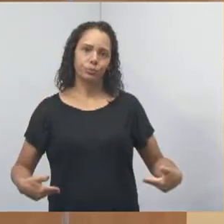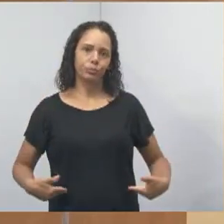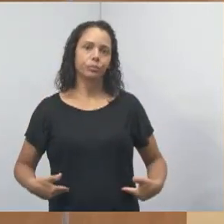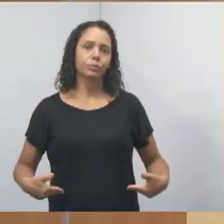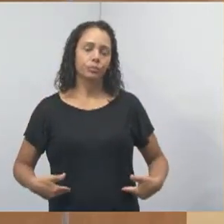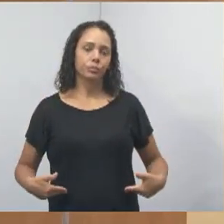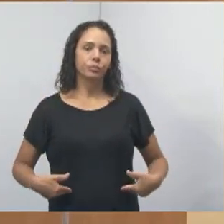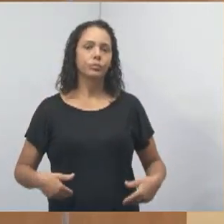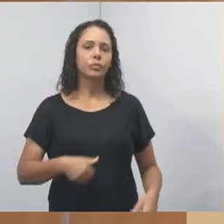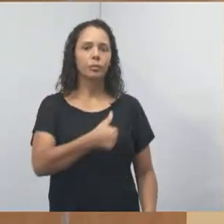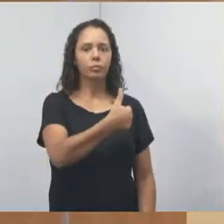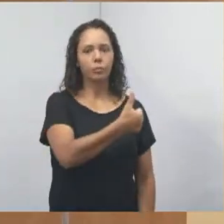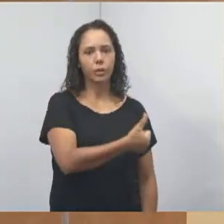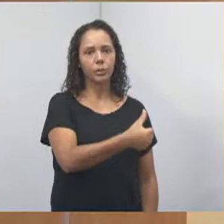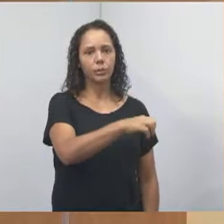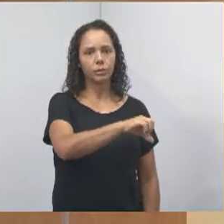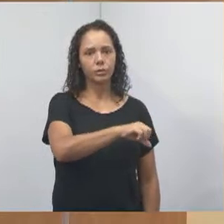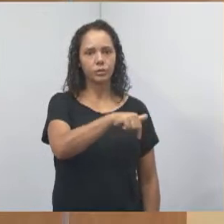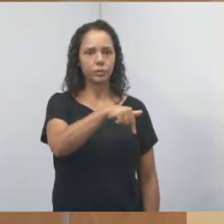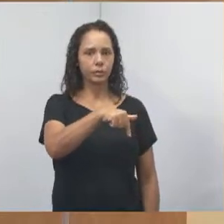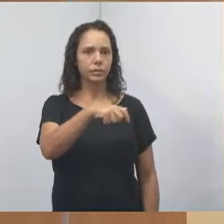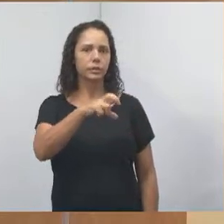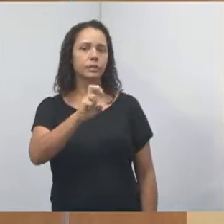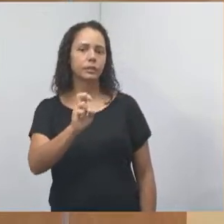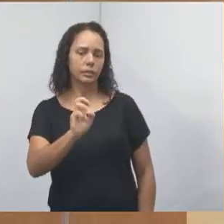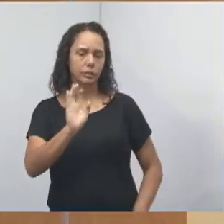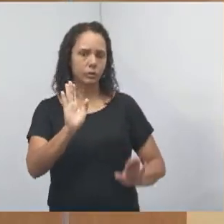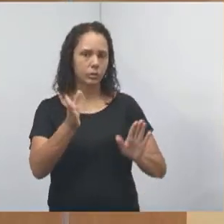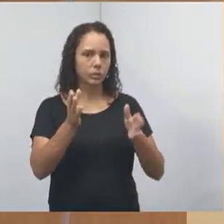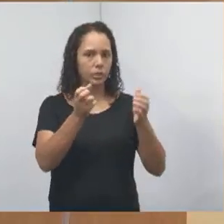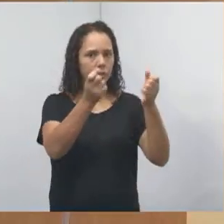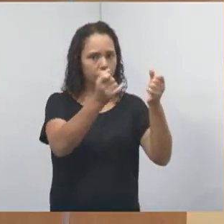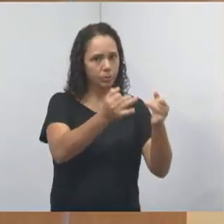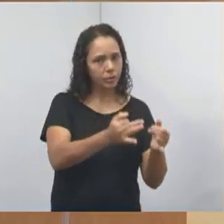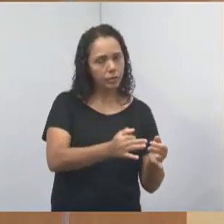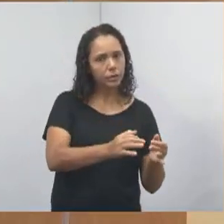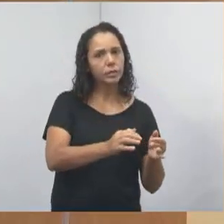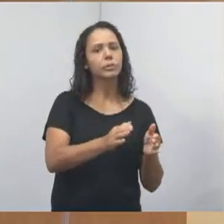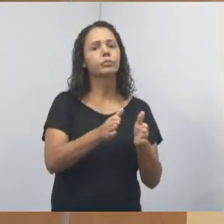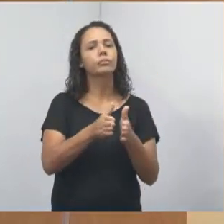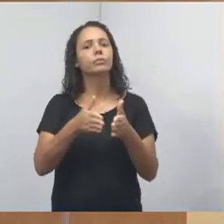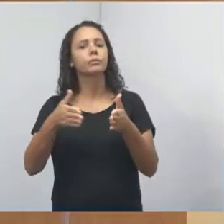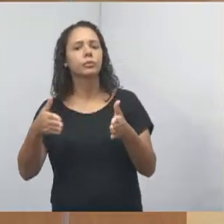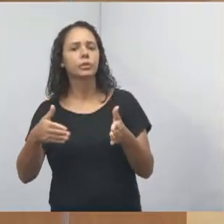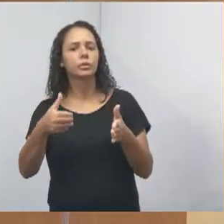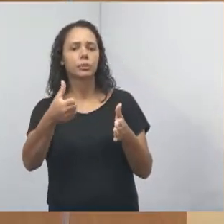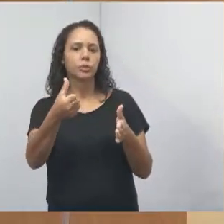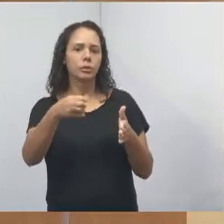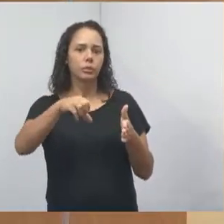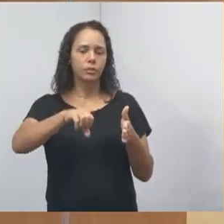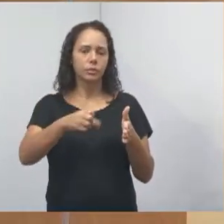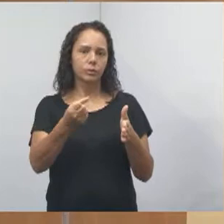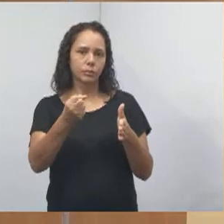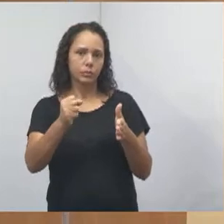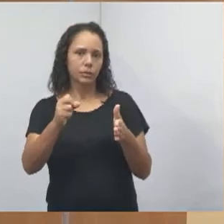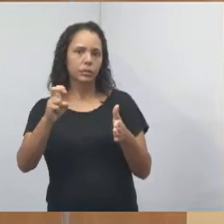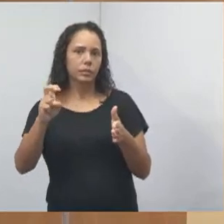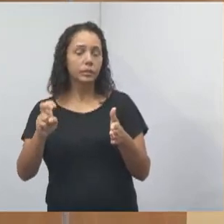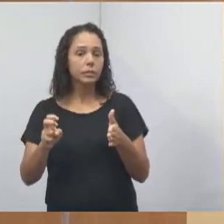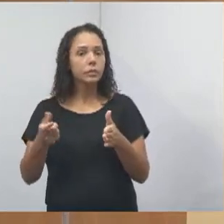Em 1975, esse tema foi abordado, 10 anos depois, 1985, e agora